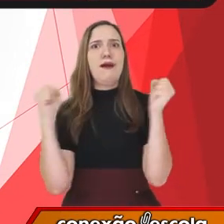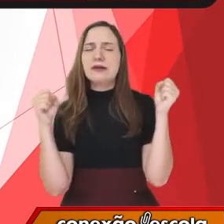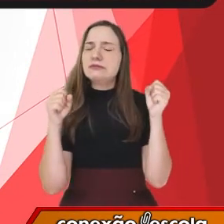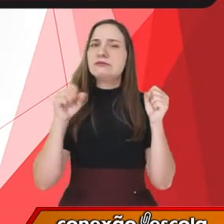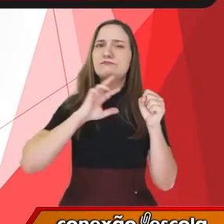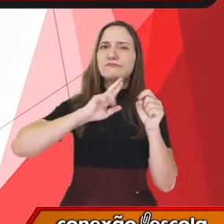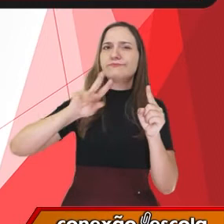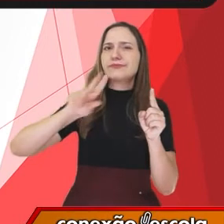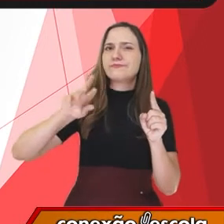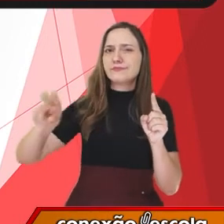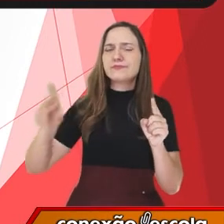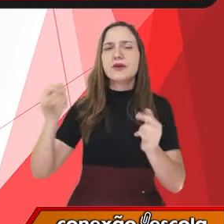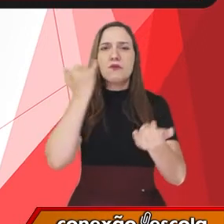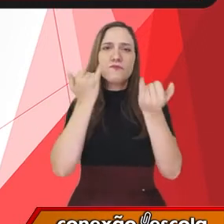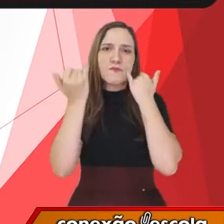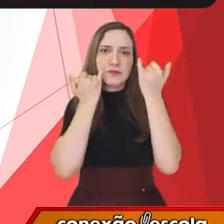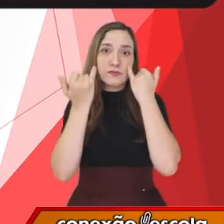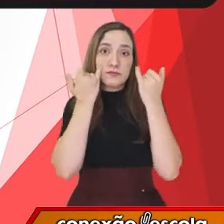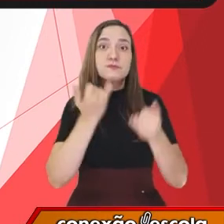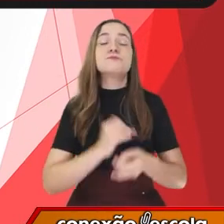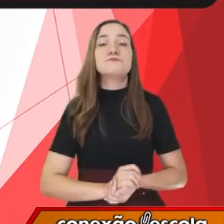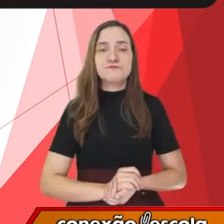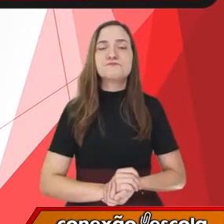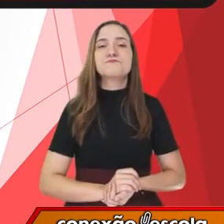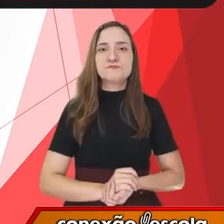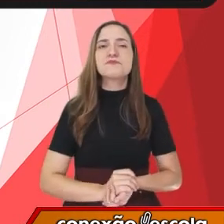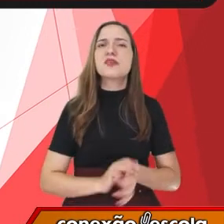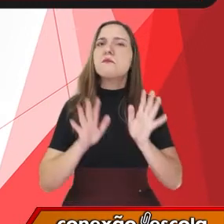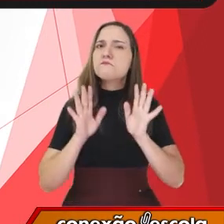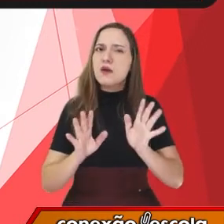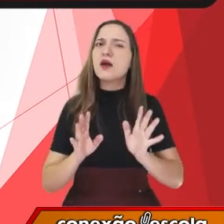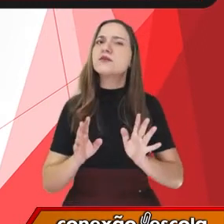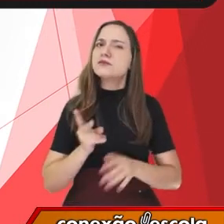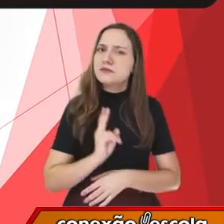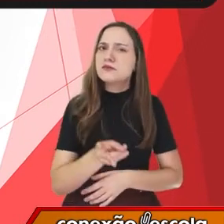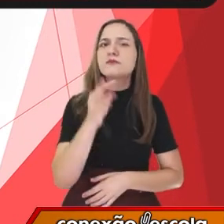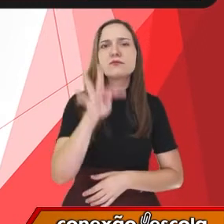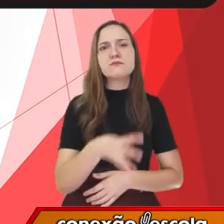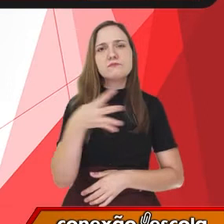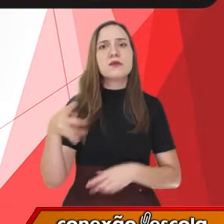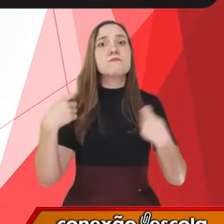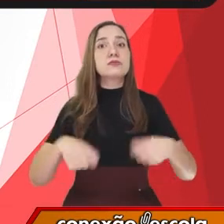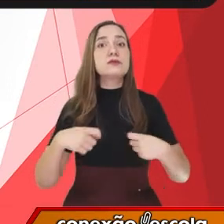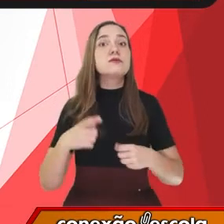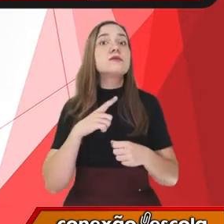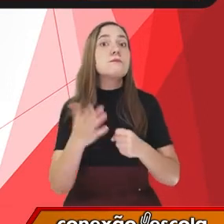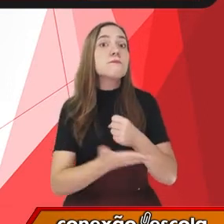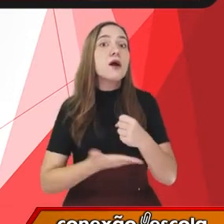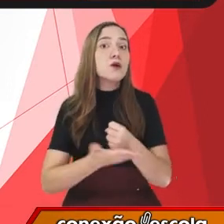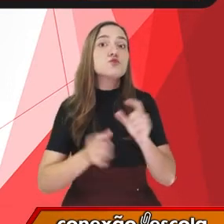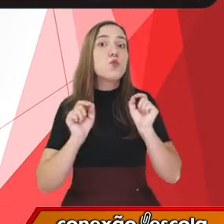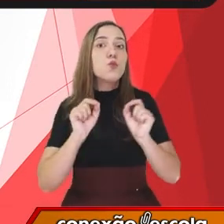com diferentes tipos de informações. No entanto, todas elas devem ter alguns elementos